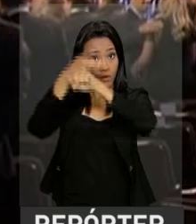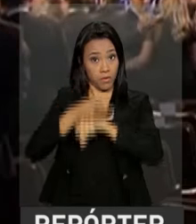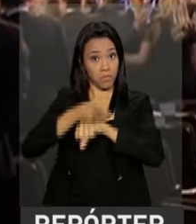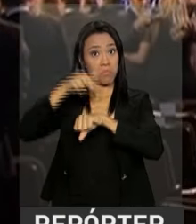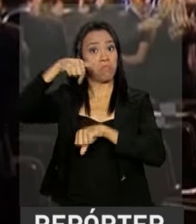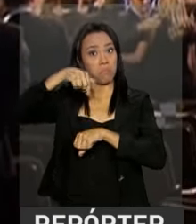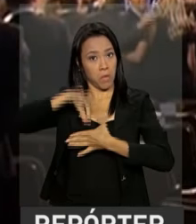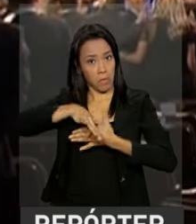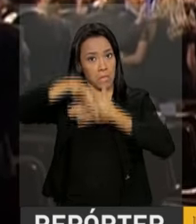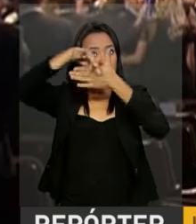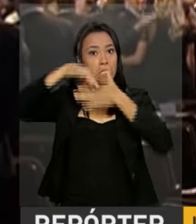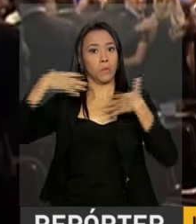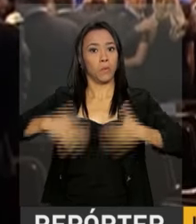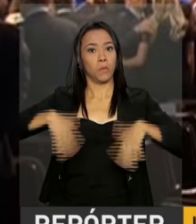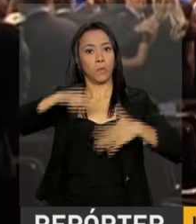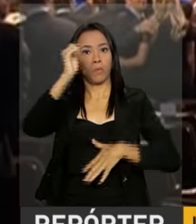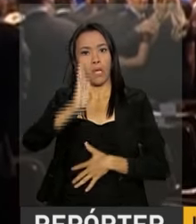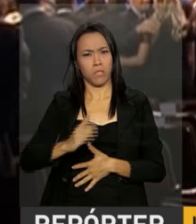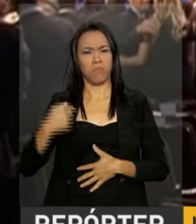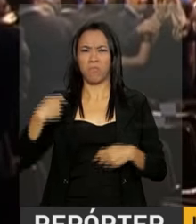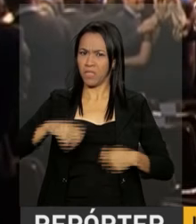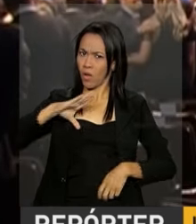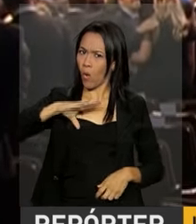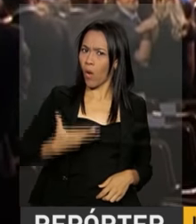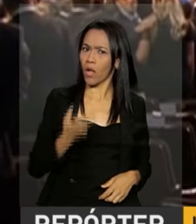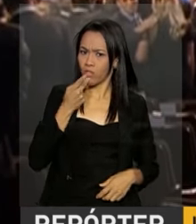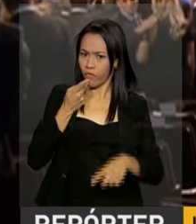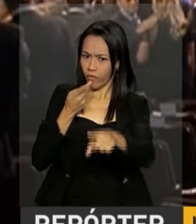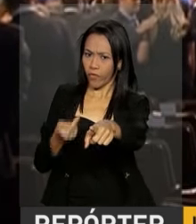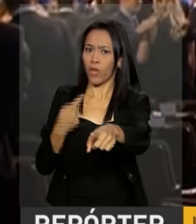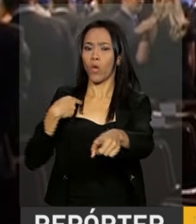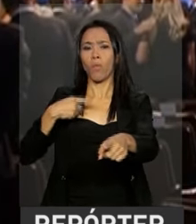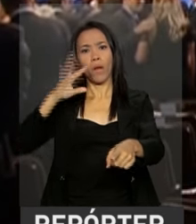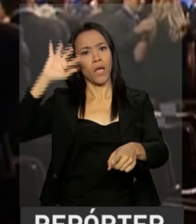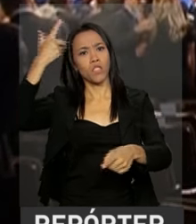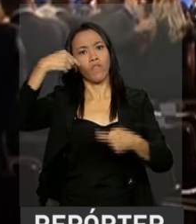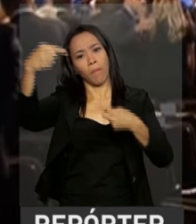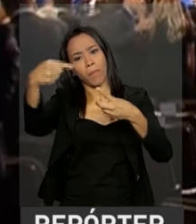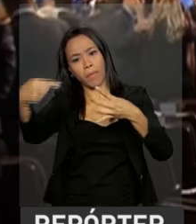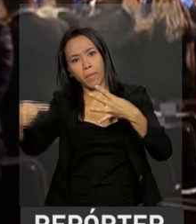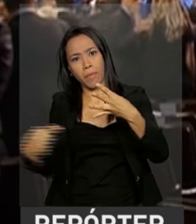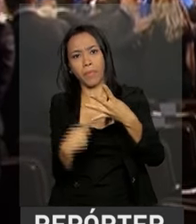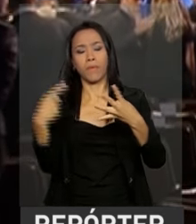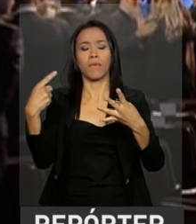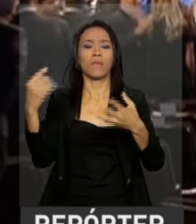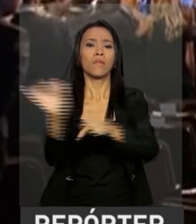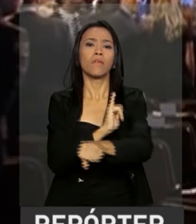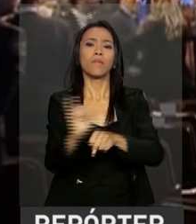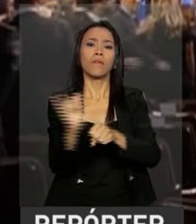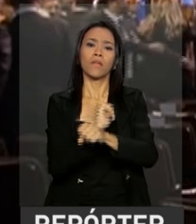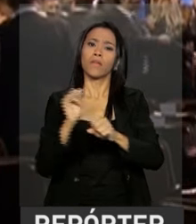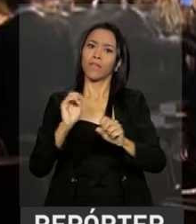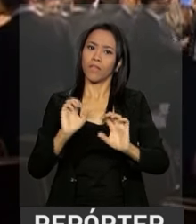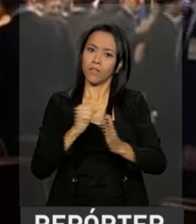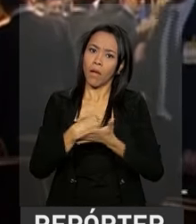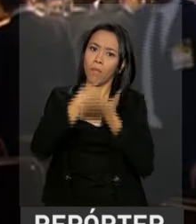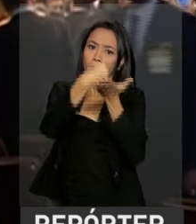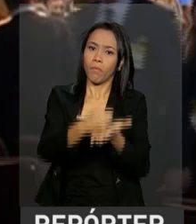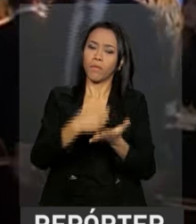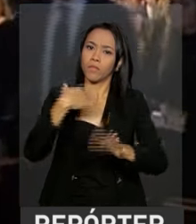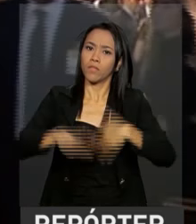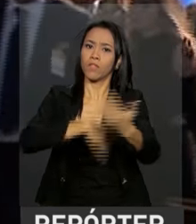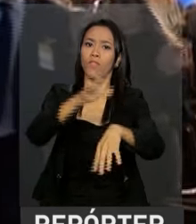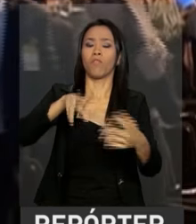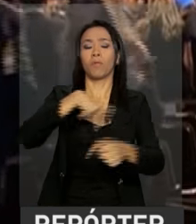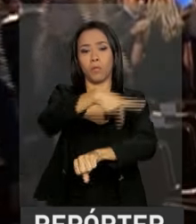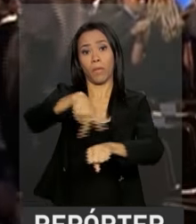e destacou que é preciso coragem para tomar as medidas de que o país precisa, com destaque para a PEC, que